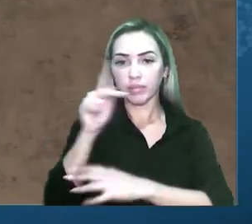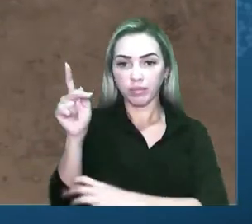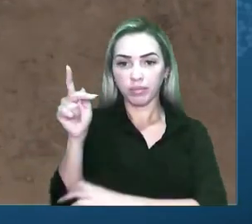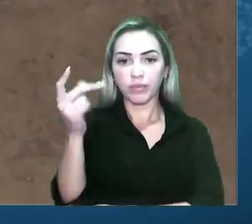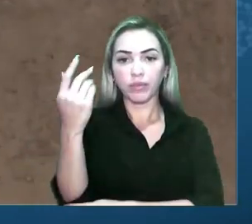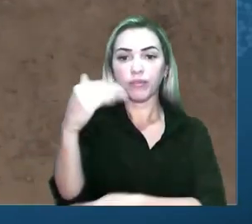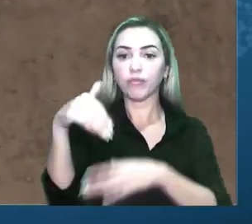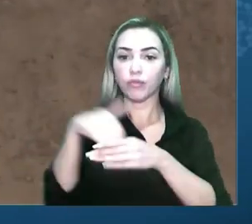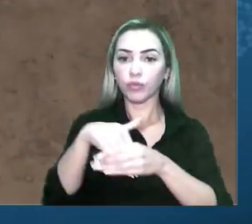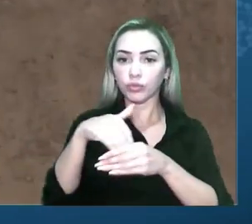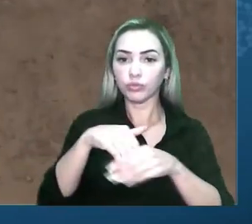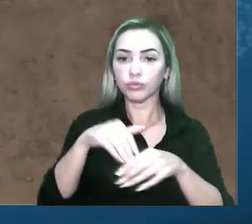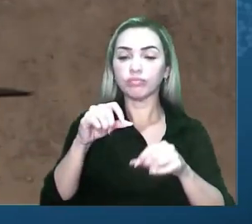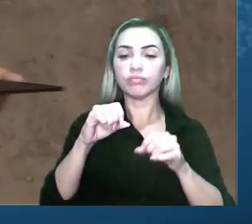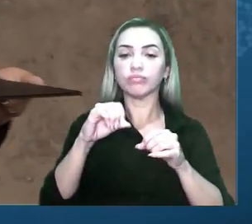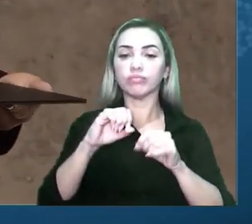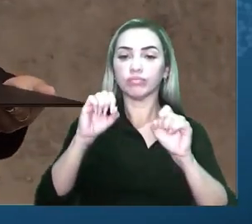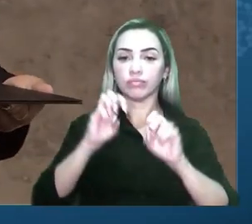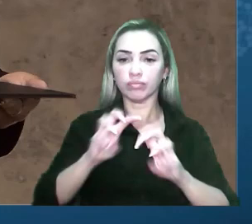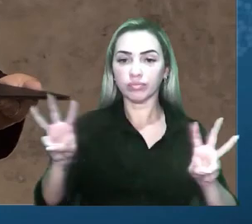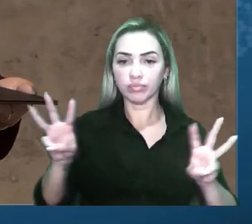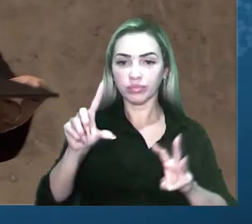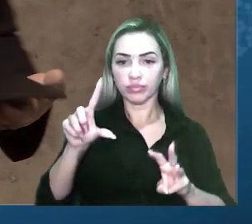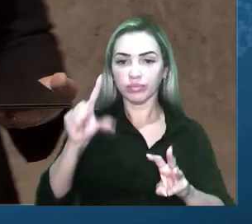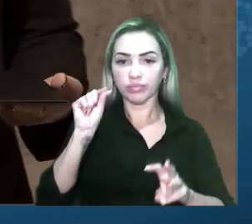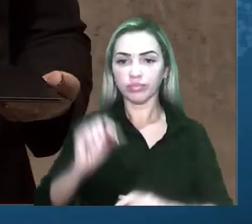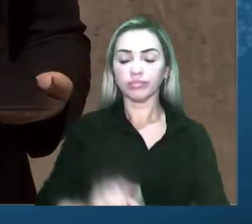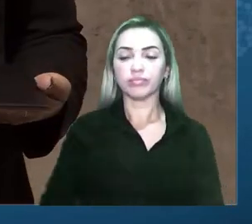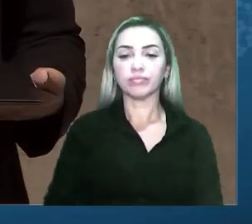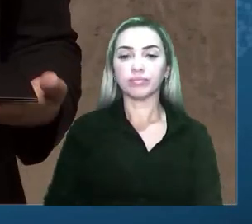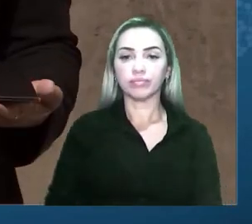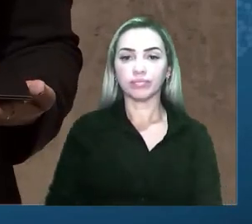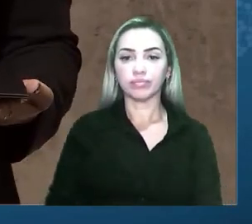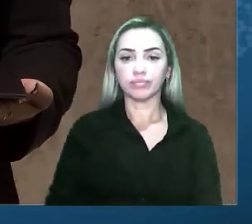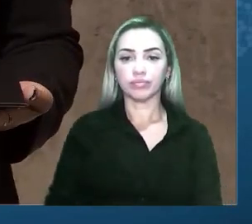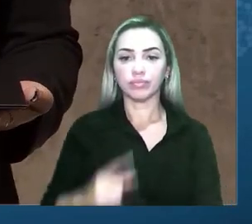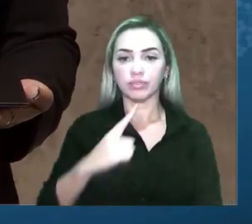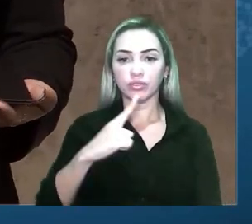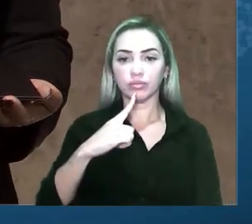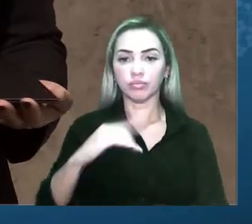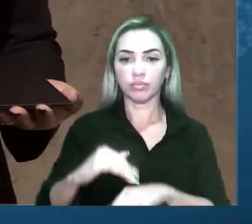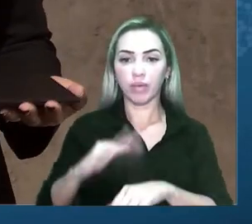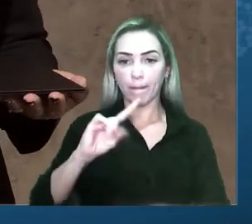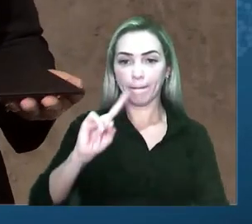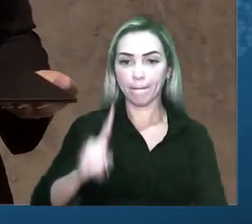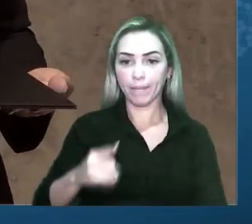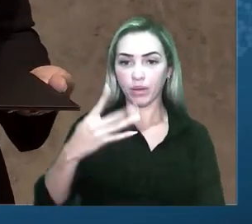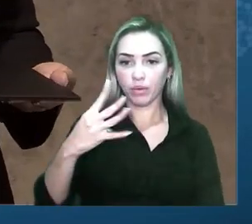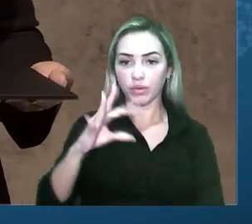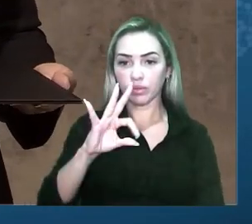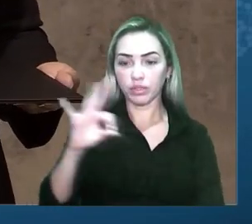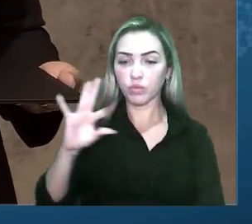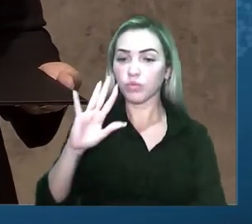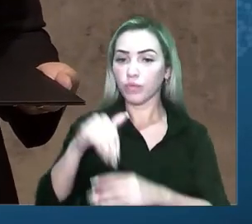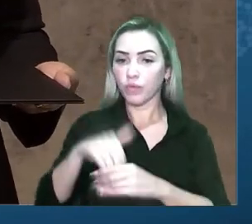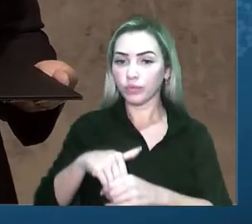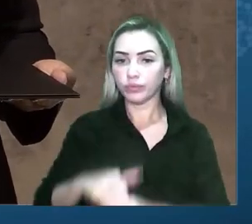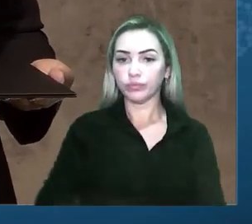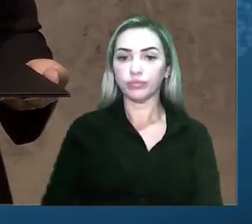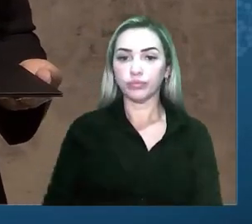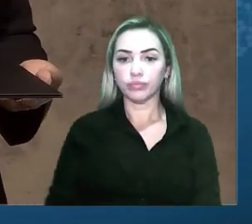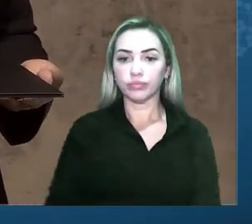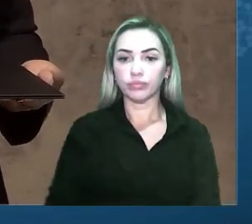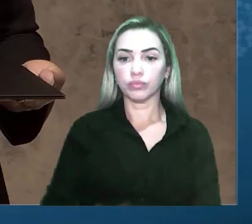da página o pôster escolhido. Nós tivemos mais de 1.400 votos, e o